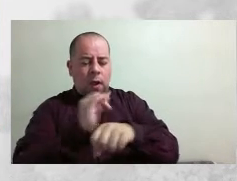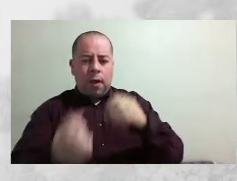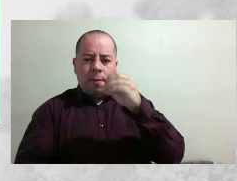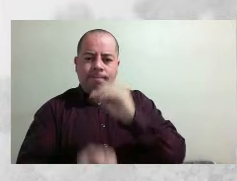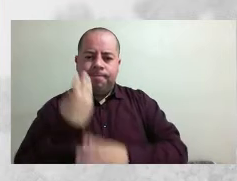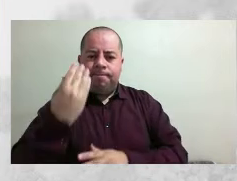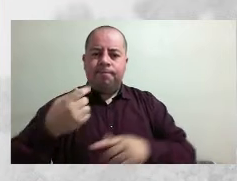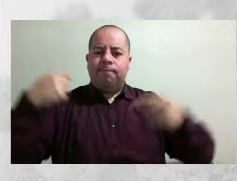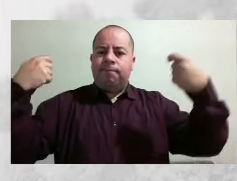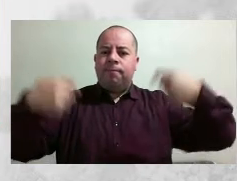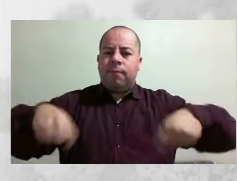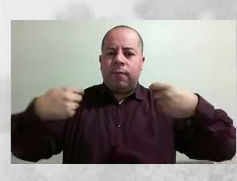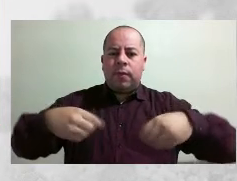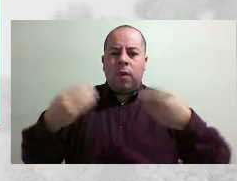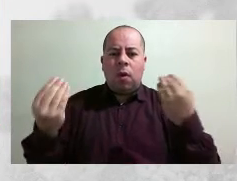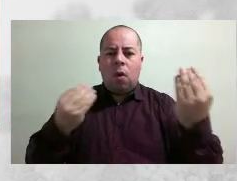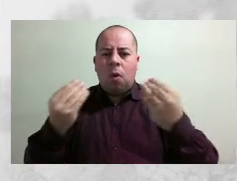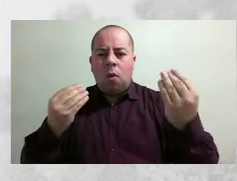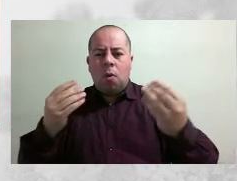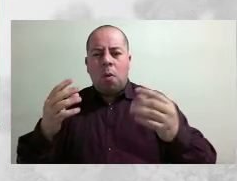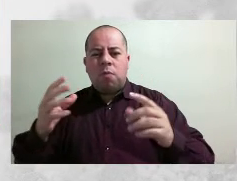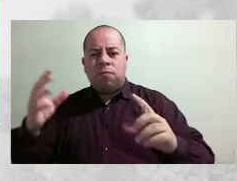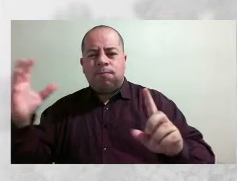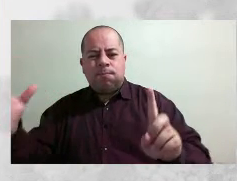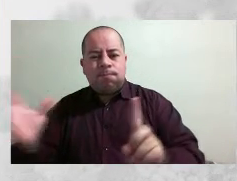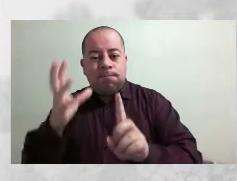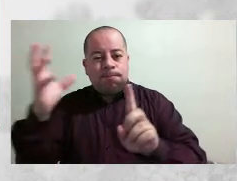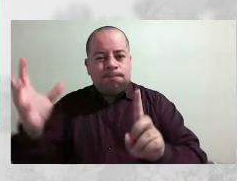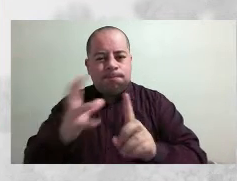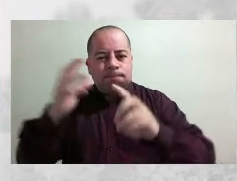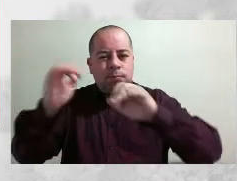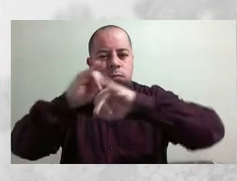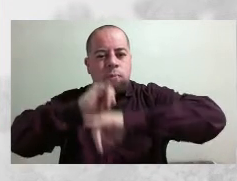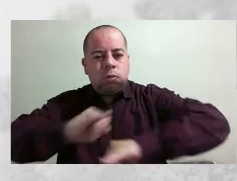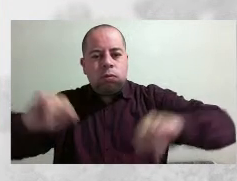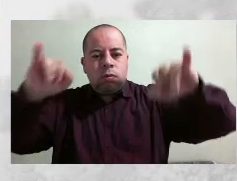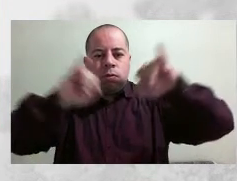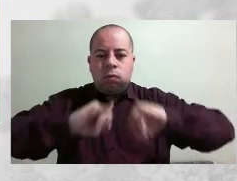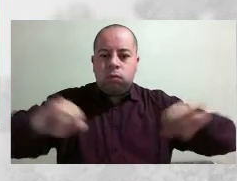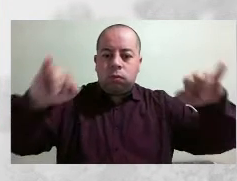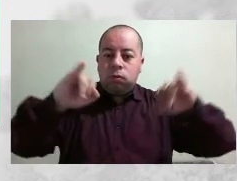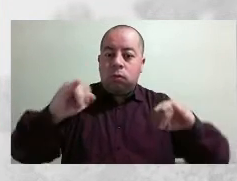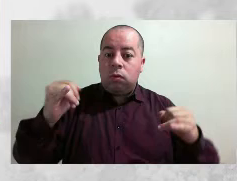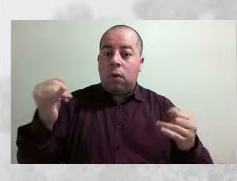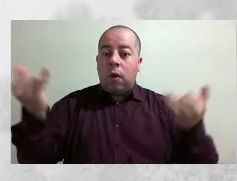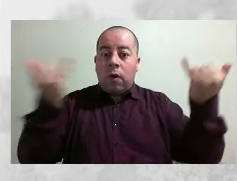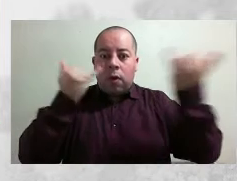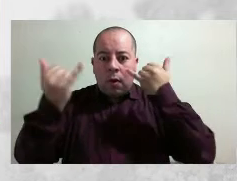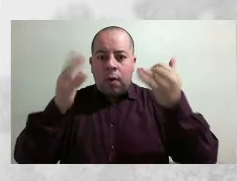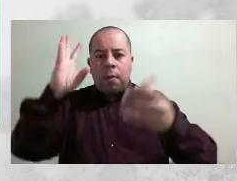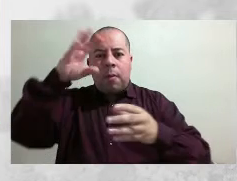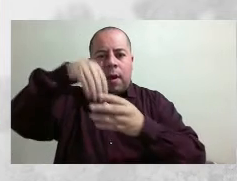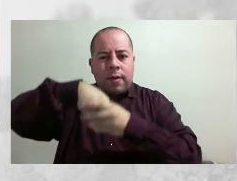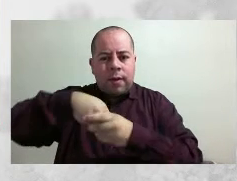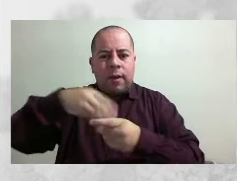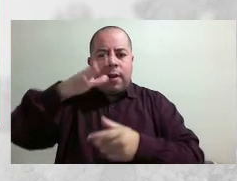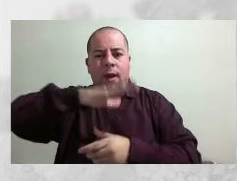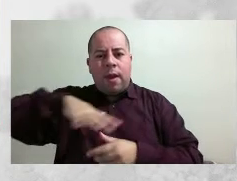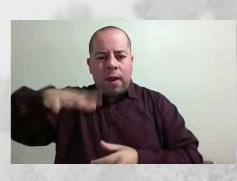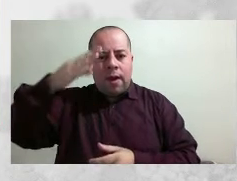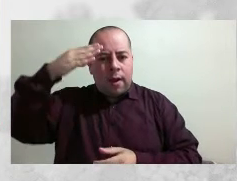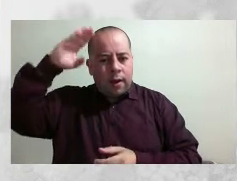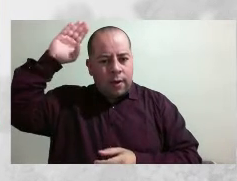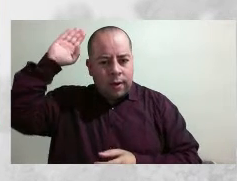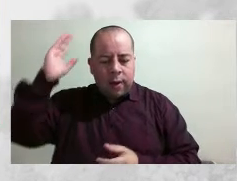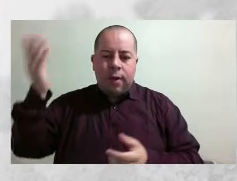estratégias de como influenciar e de como levar essas informações tanto para o meio acadêmico como